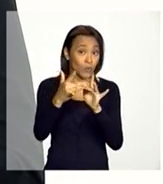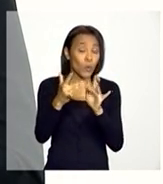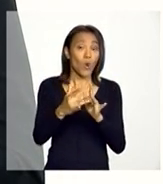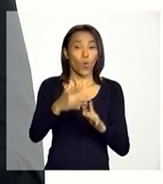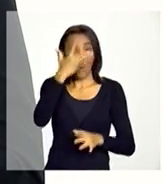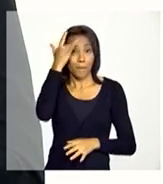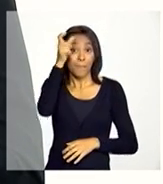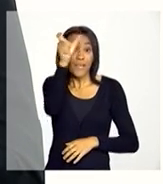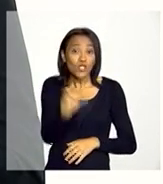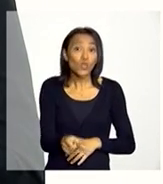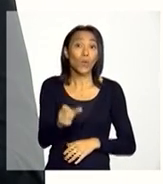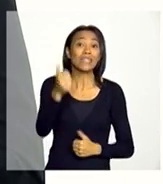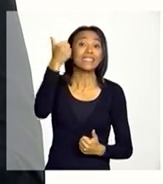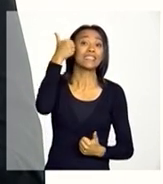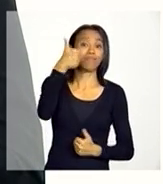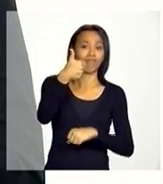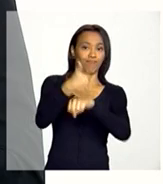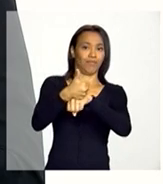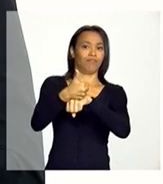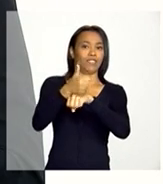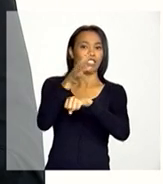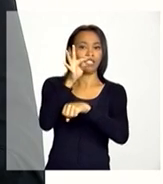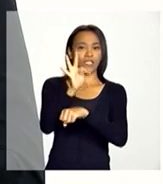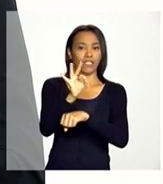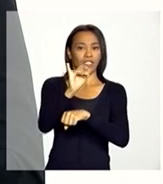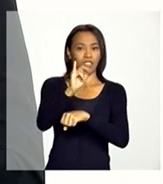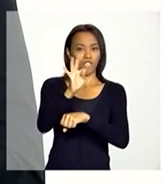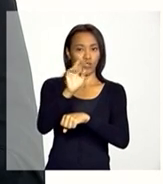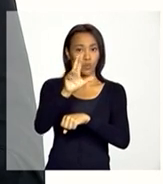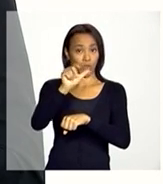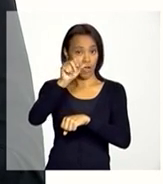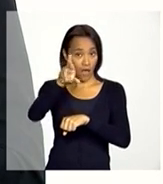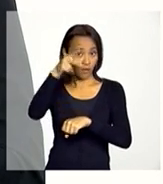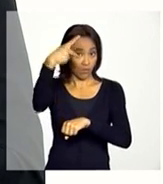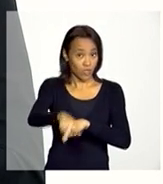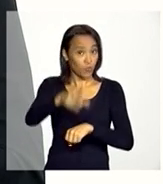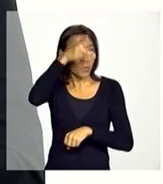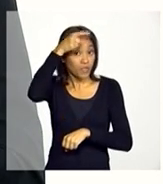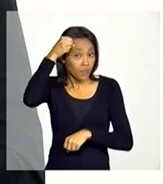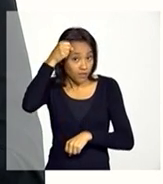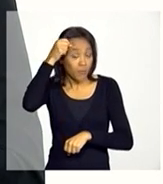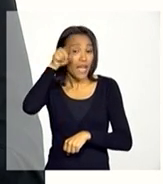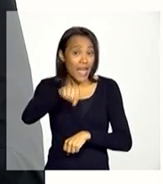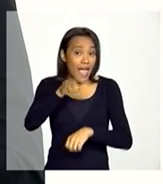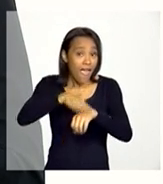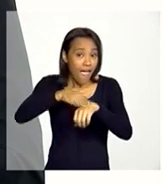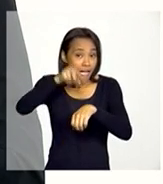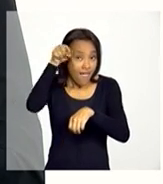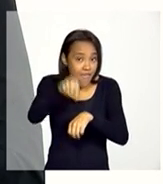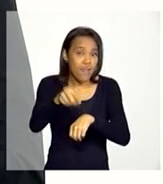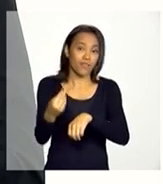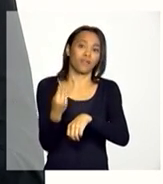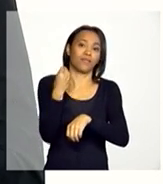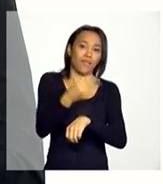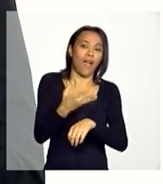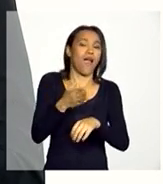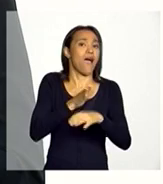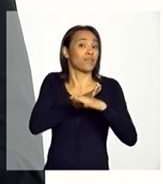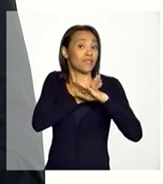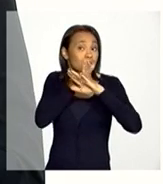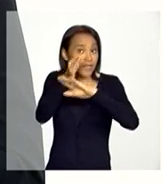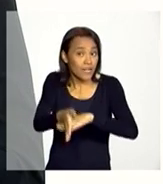e adjunto do seu município eles possuem o o a funcionalidade de conceder acesso aos